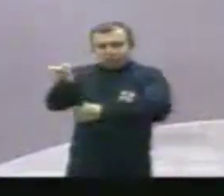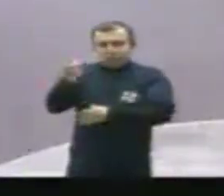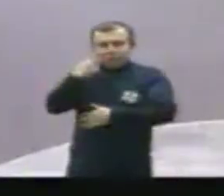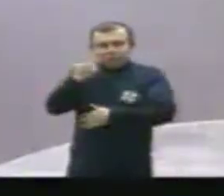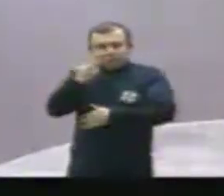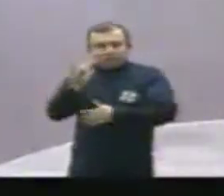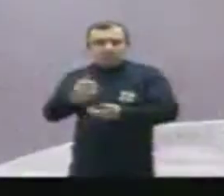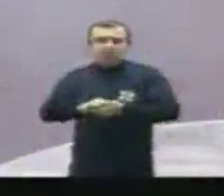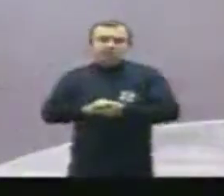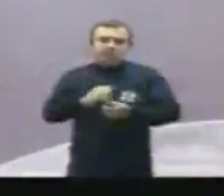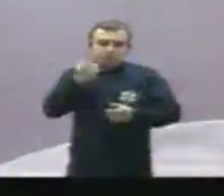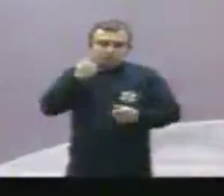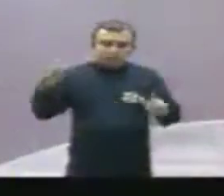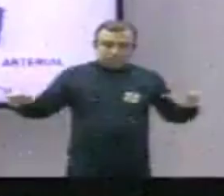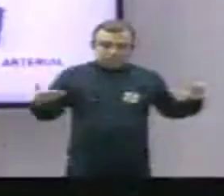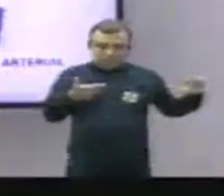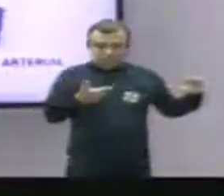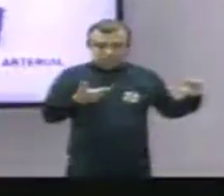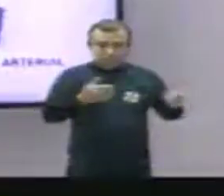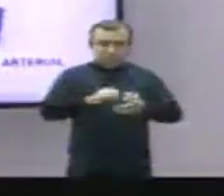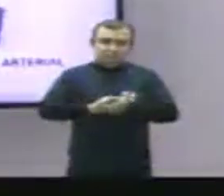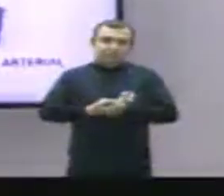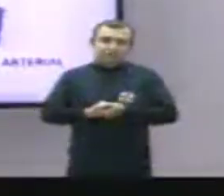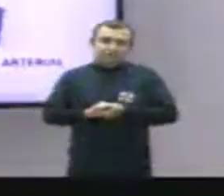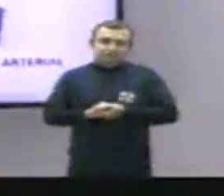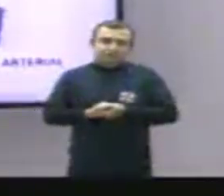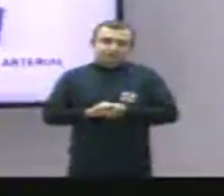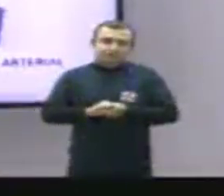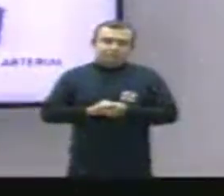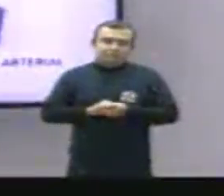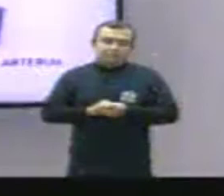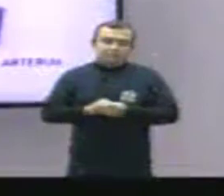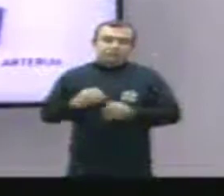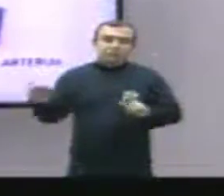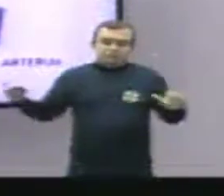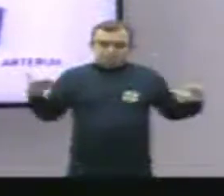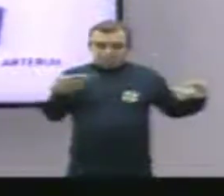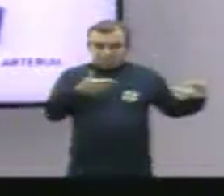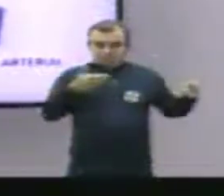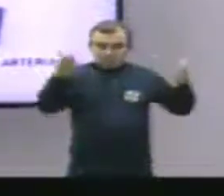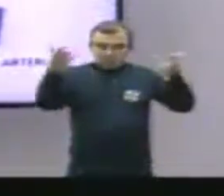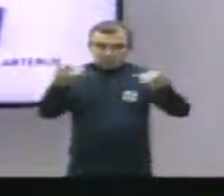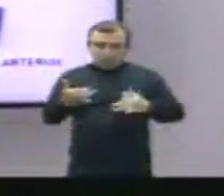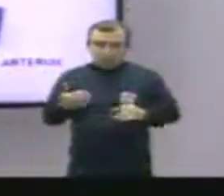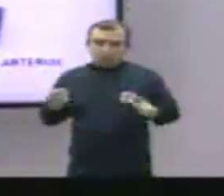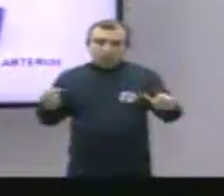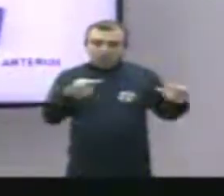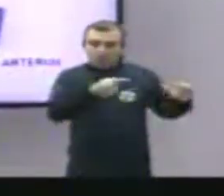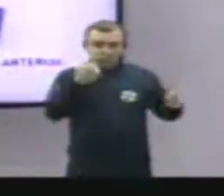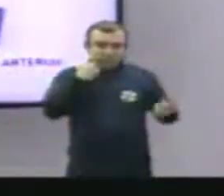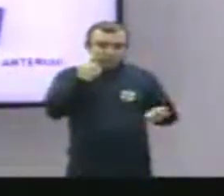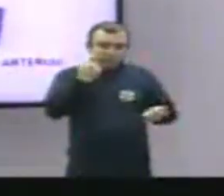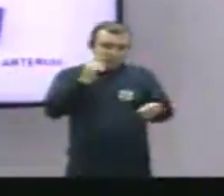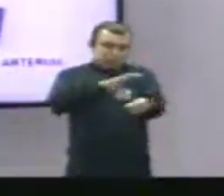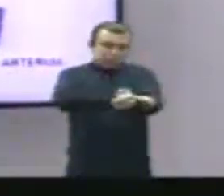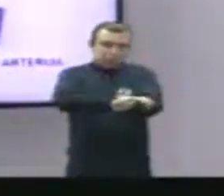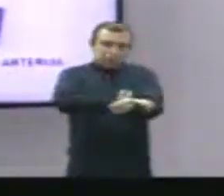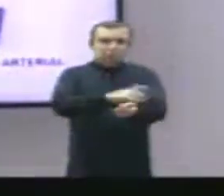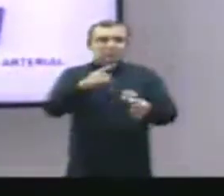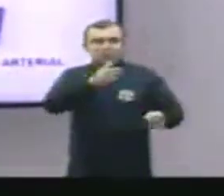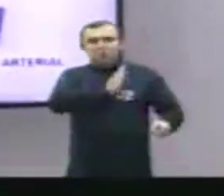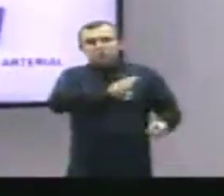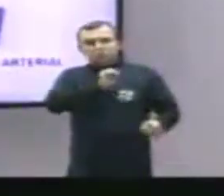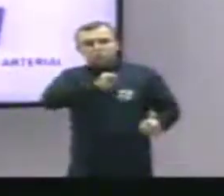vocês poderem conhecer. Então esse é o medidor de frequência de pressão arterial. Você pode ver também a sua frequência cardíaca.